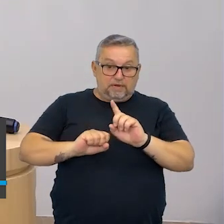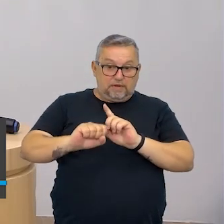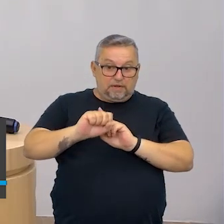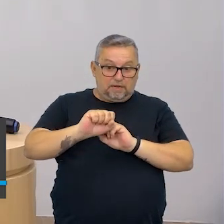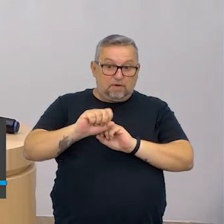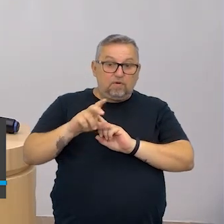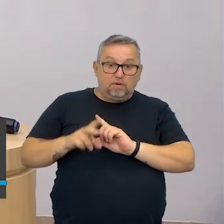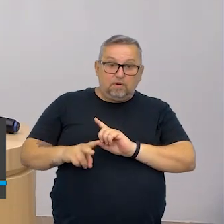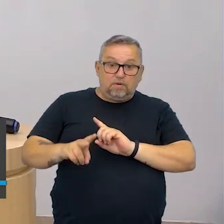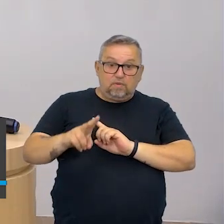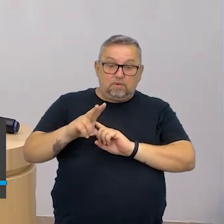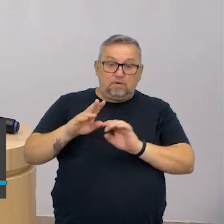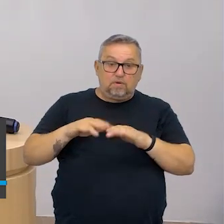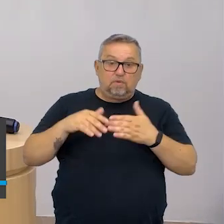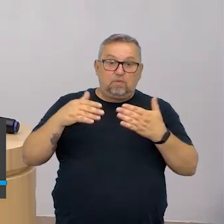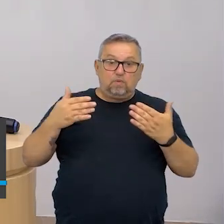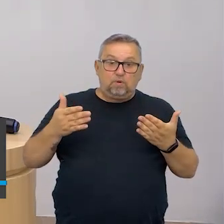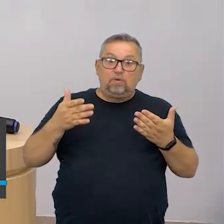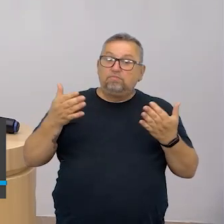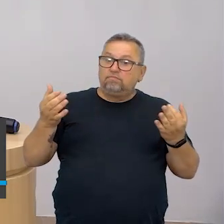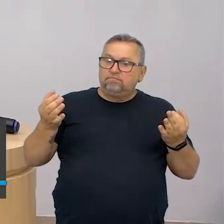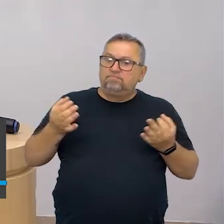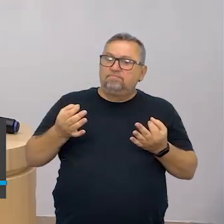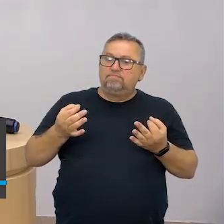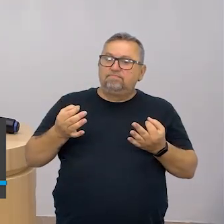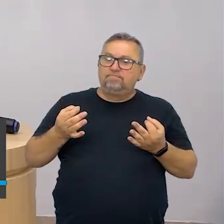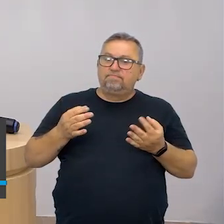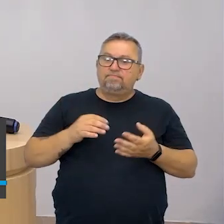prevalece como justamente